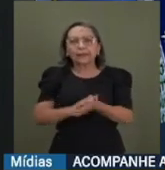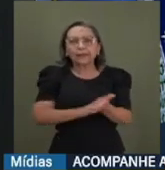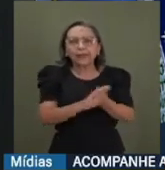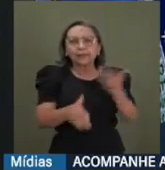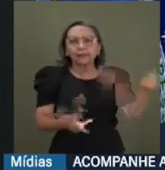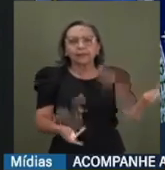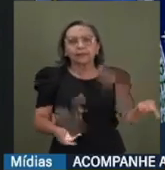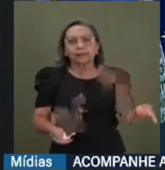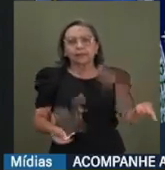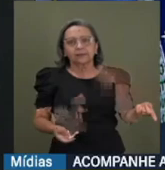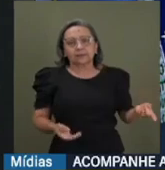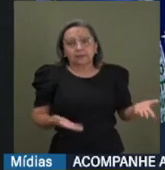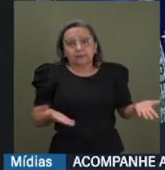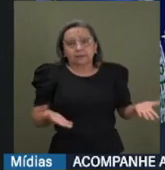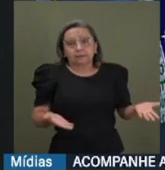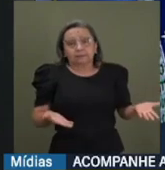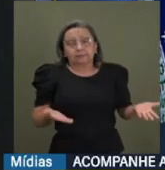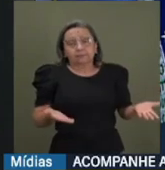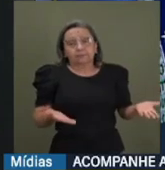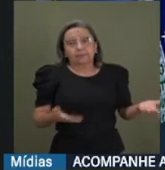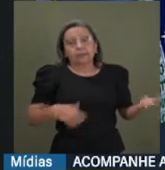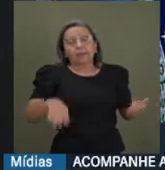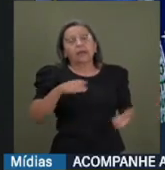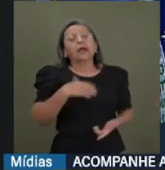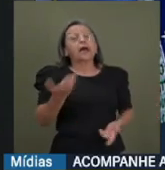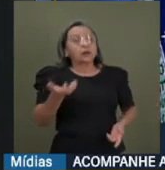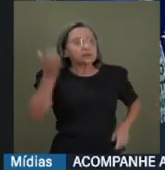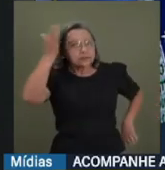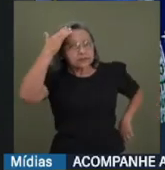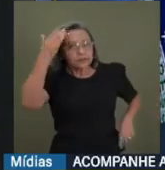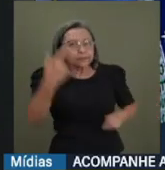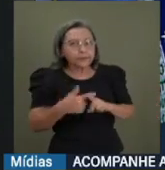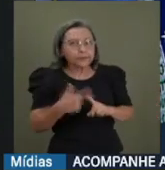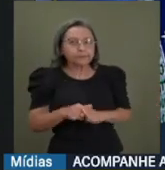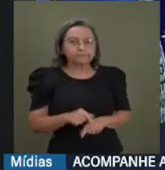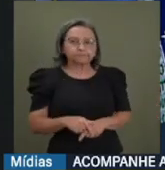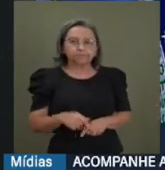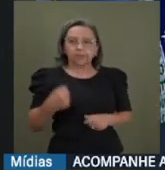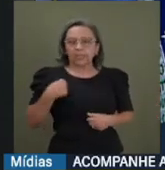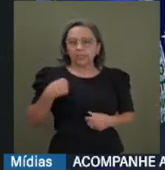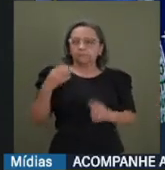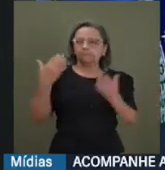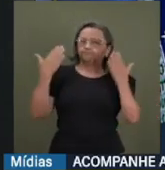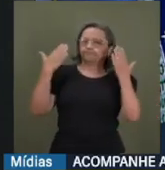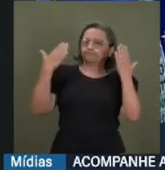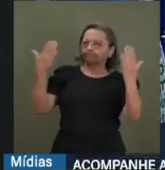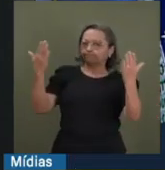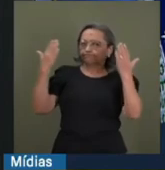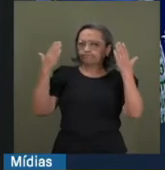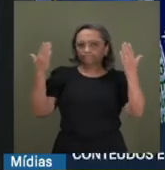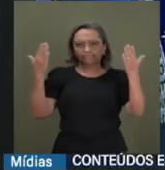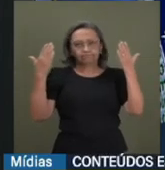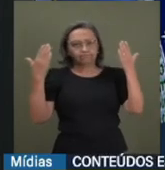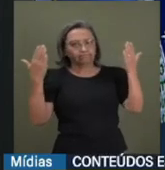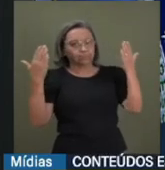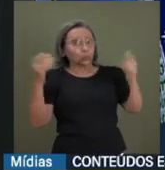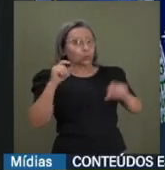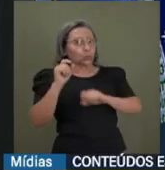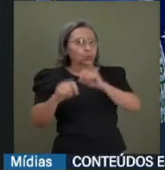vive impondo. Agora, sabe por quê, presidente? Eu tenho uma desconfiança.